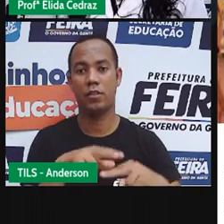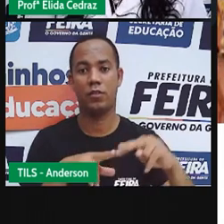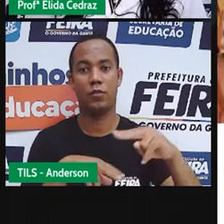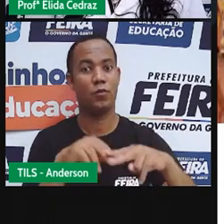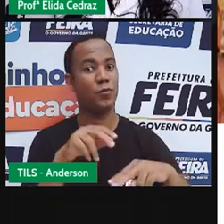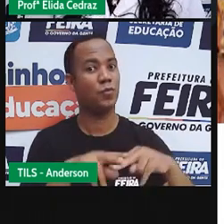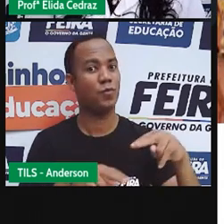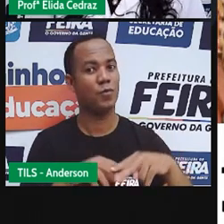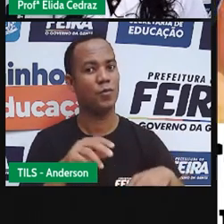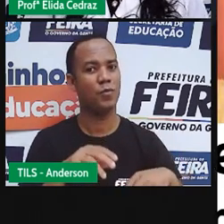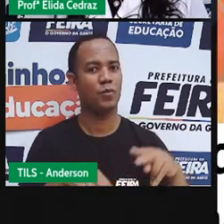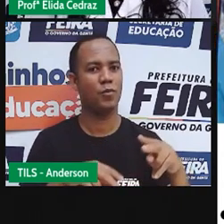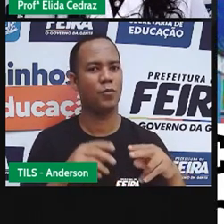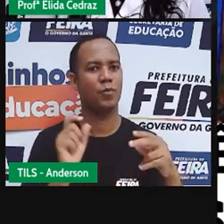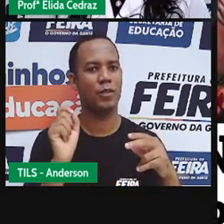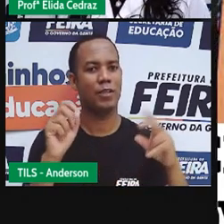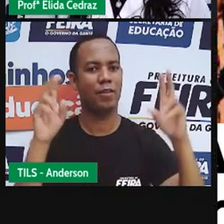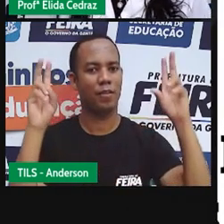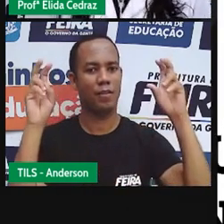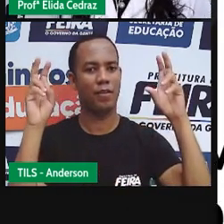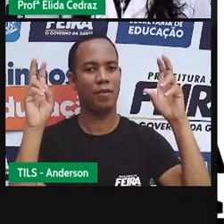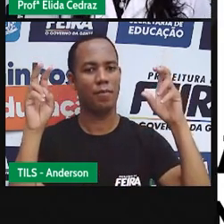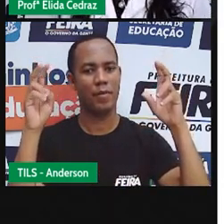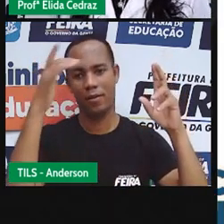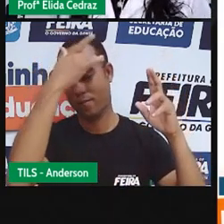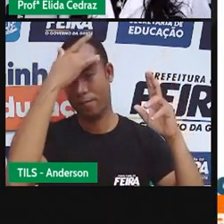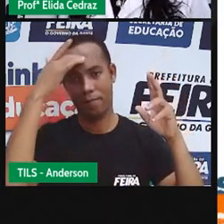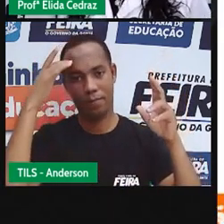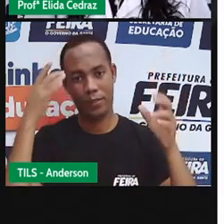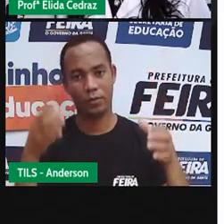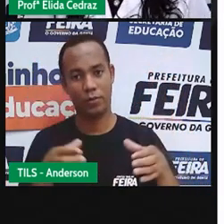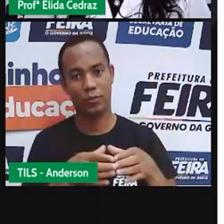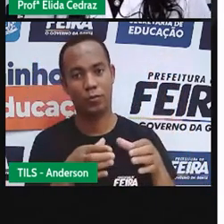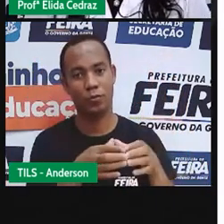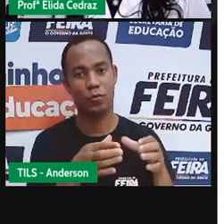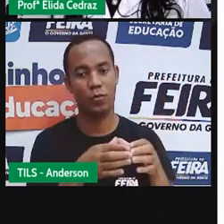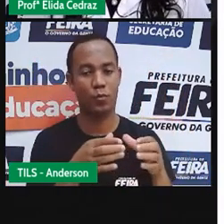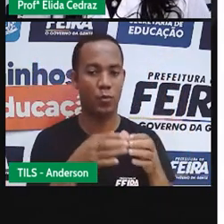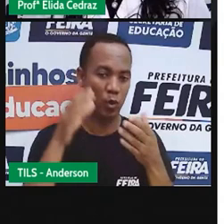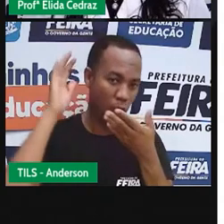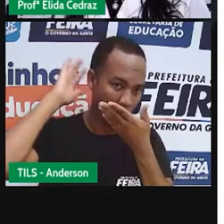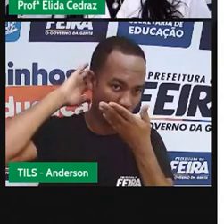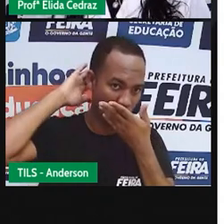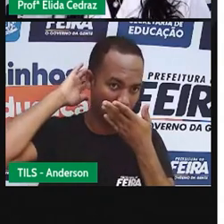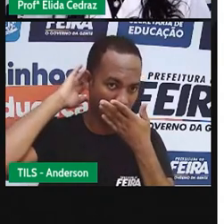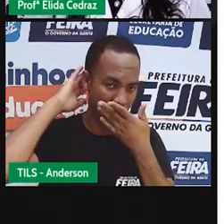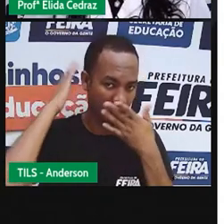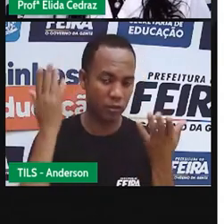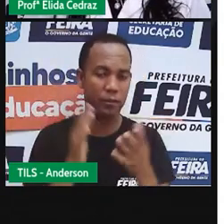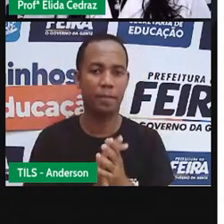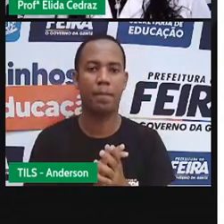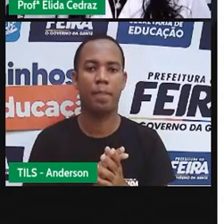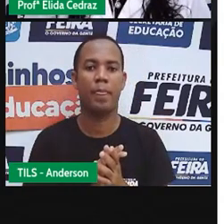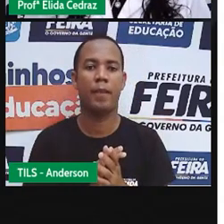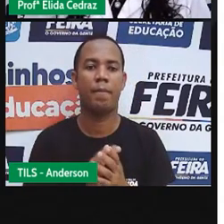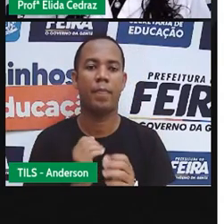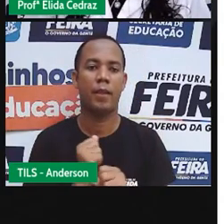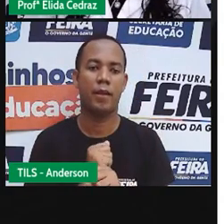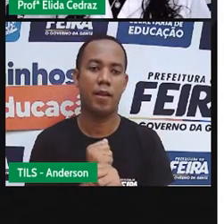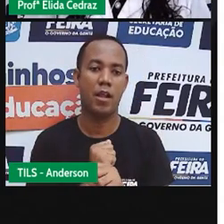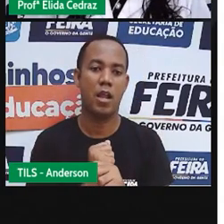tema são os povos indígenas. No nosso calendário, que você já sabe, o ano